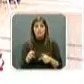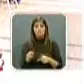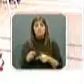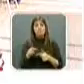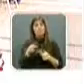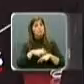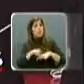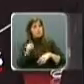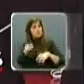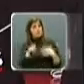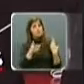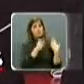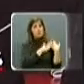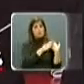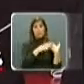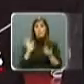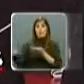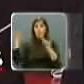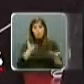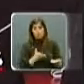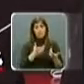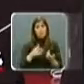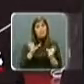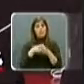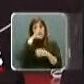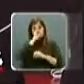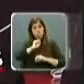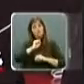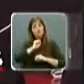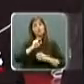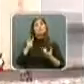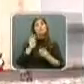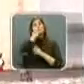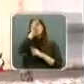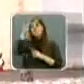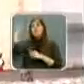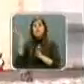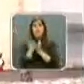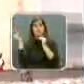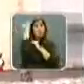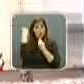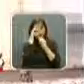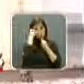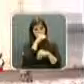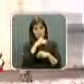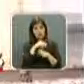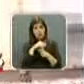isso, o convite a Nuno Crato e à sua equipa para que visitem as escolas superiores de educação e alterem a